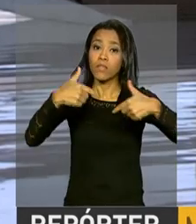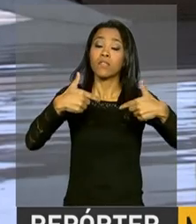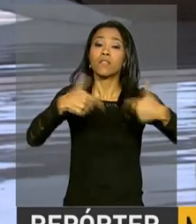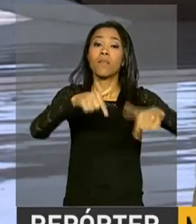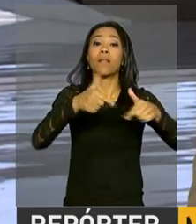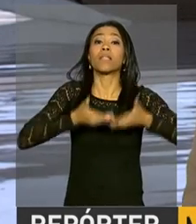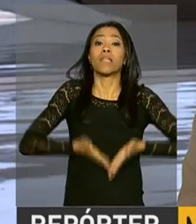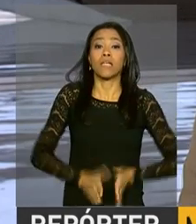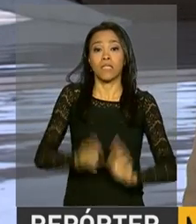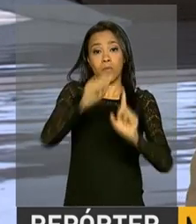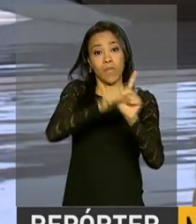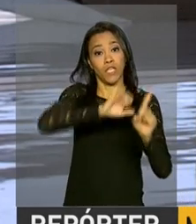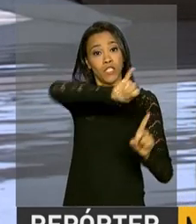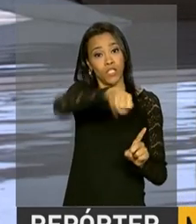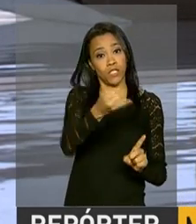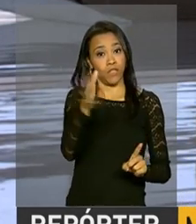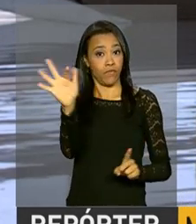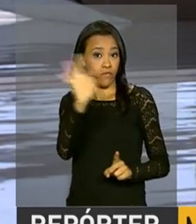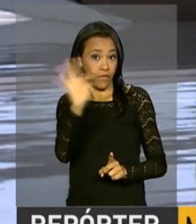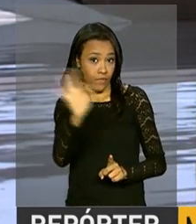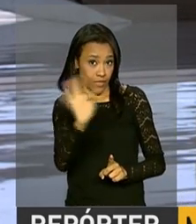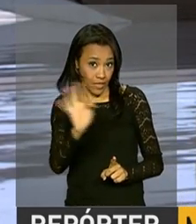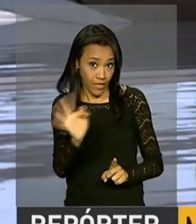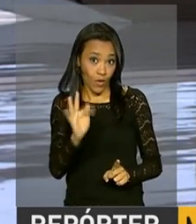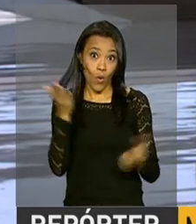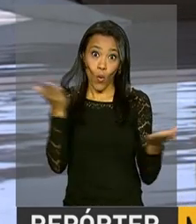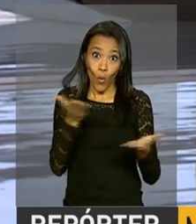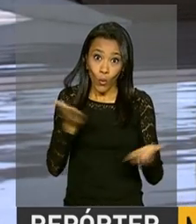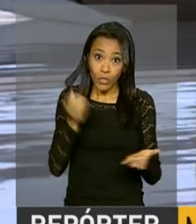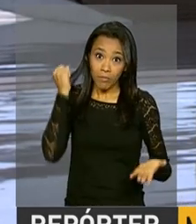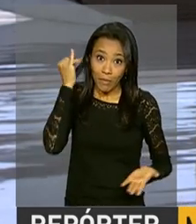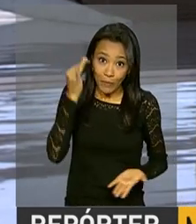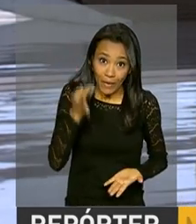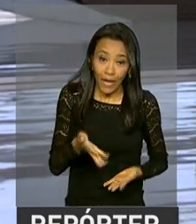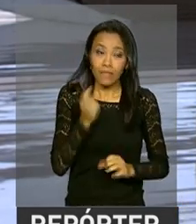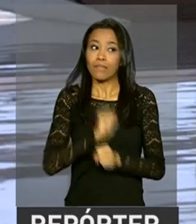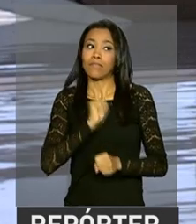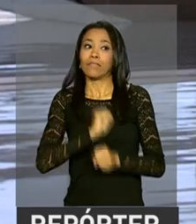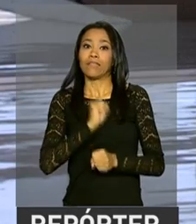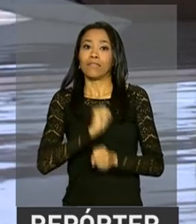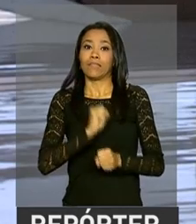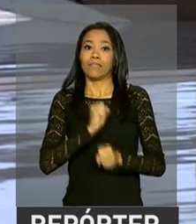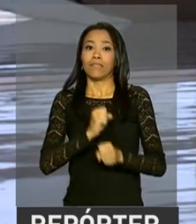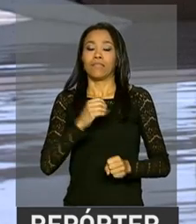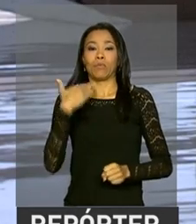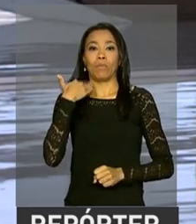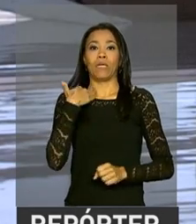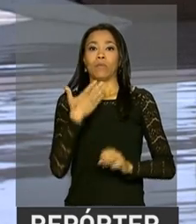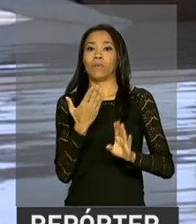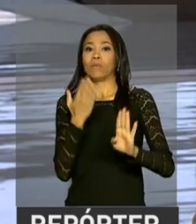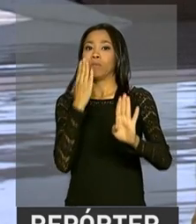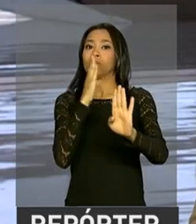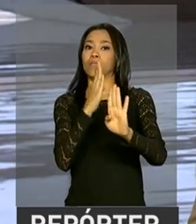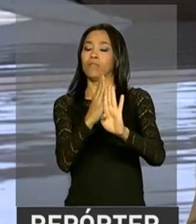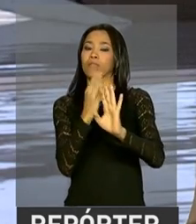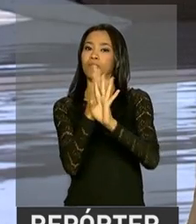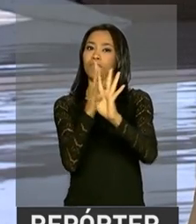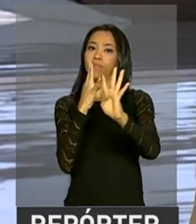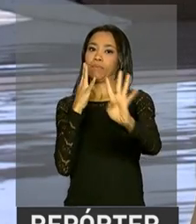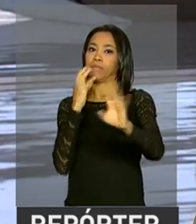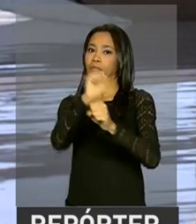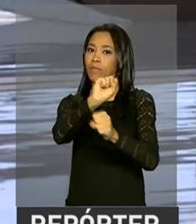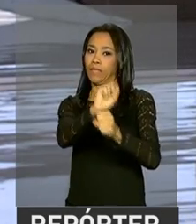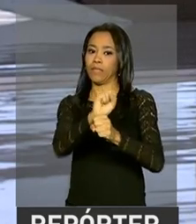nascidos em janeiro e fevereiro madrugaram hoje na porta dos bancos. É que para agilizar, as